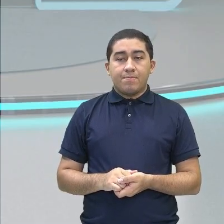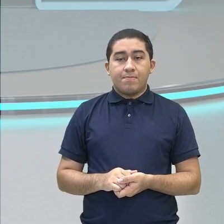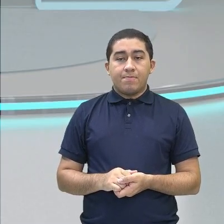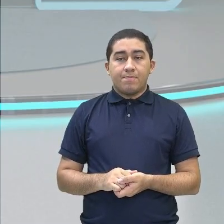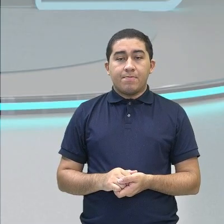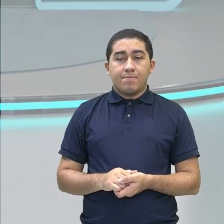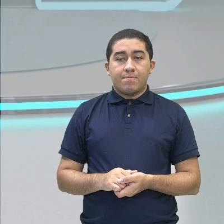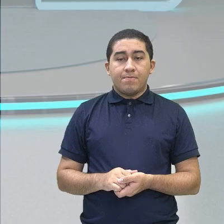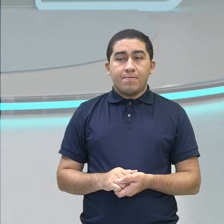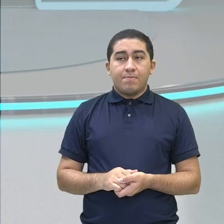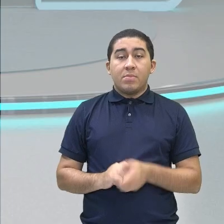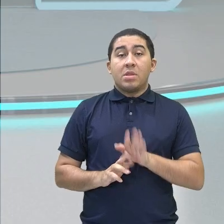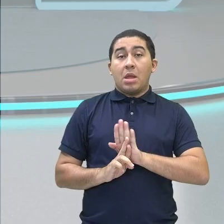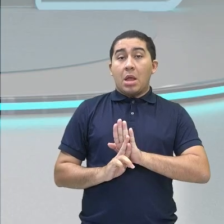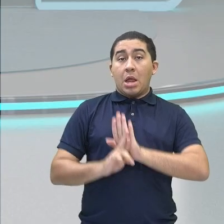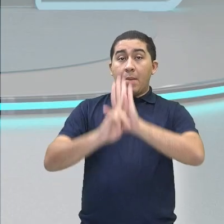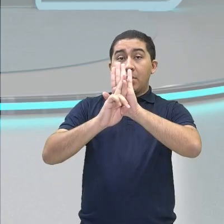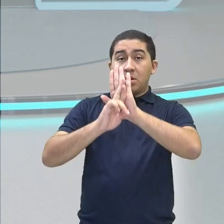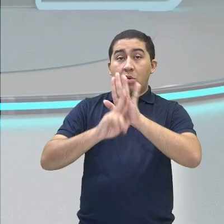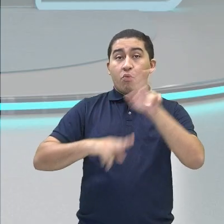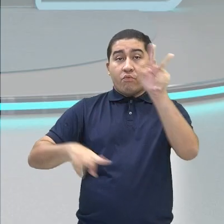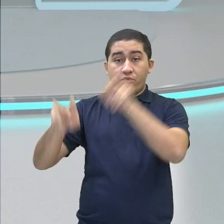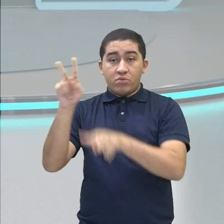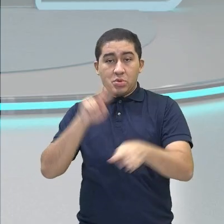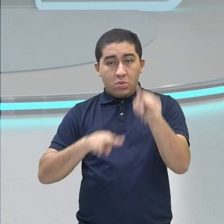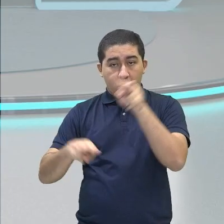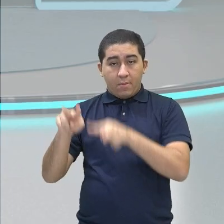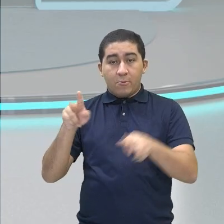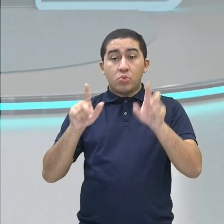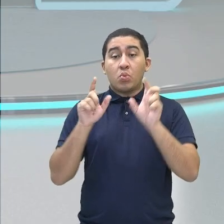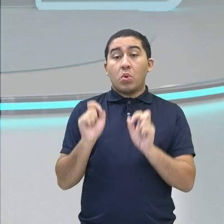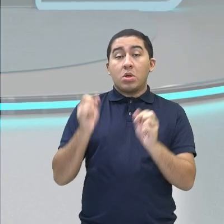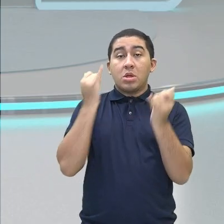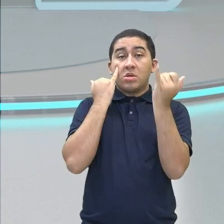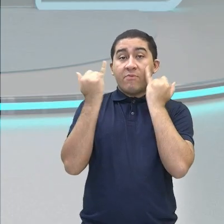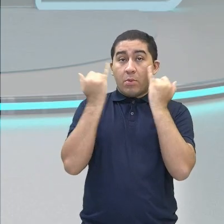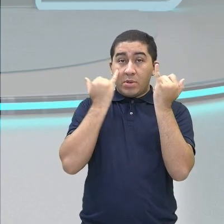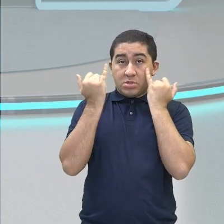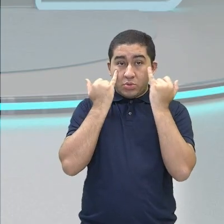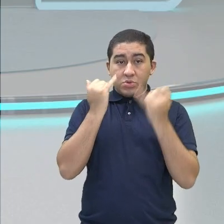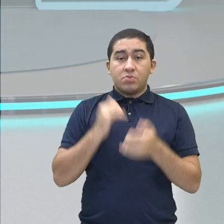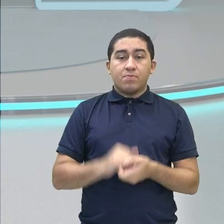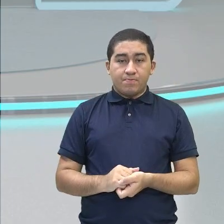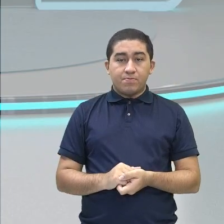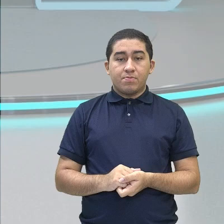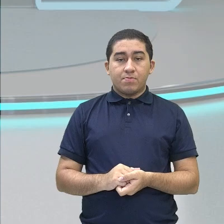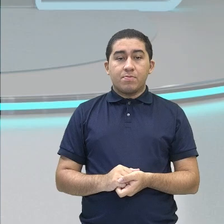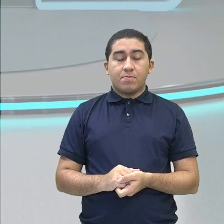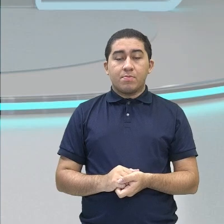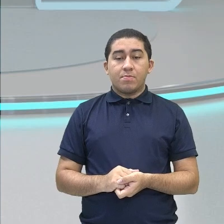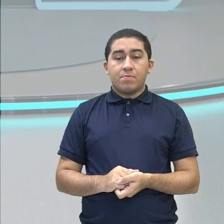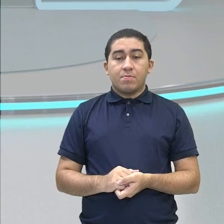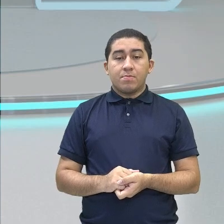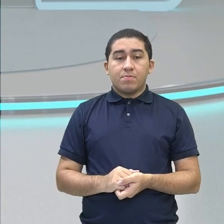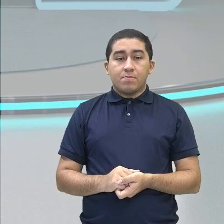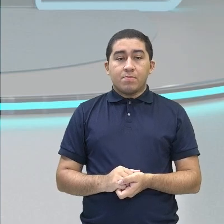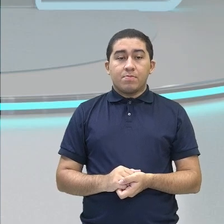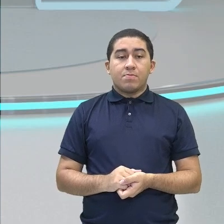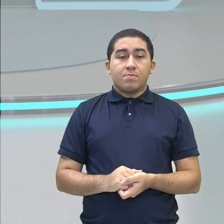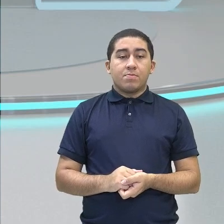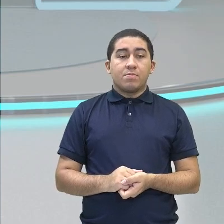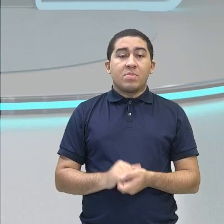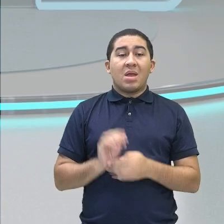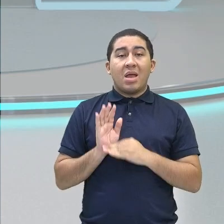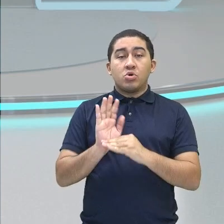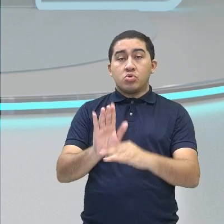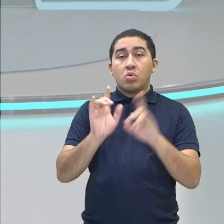são representações visuais dos dados, das informações coletadas. Eles vão